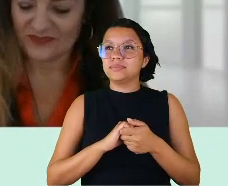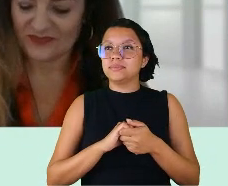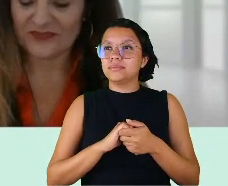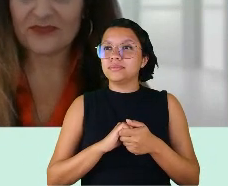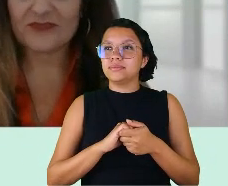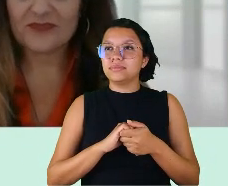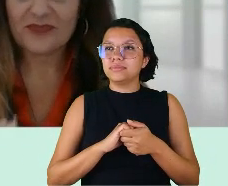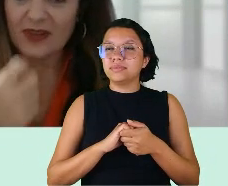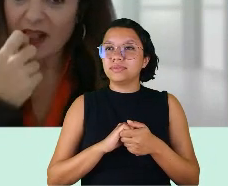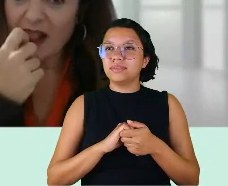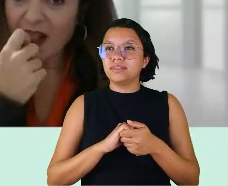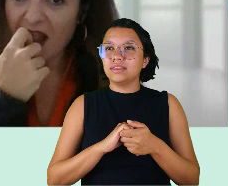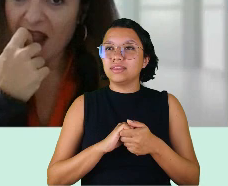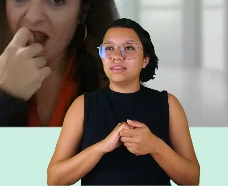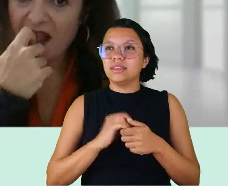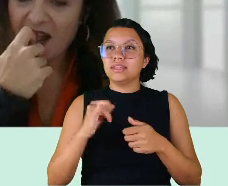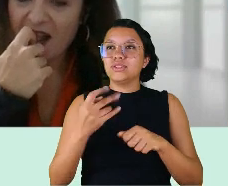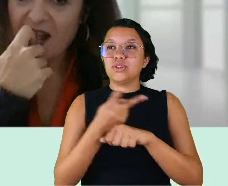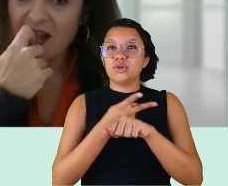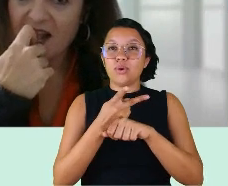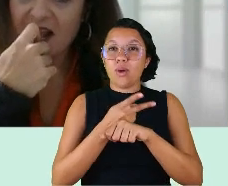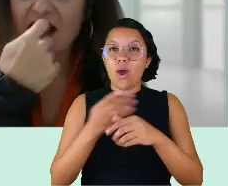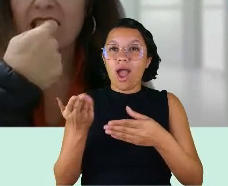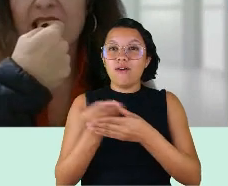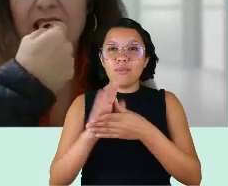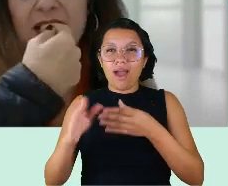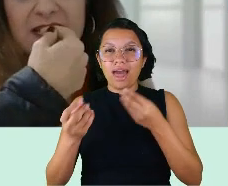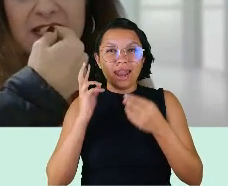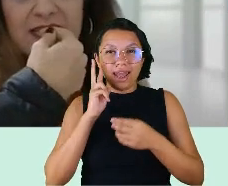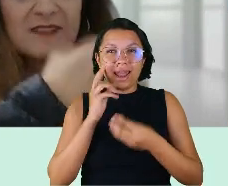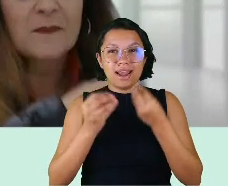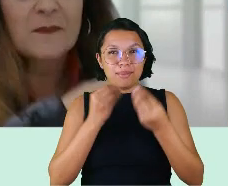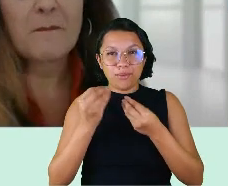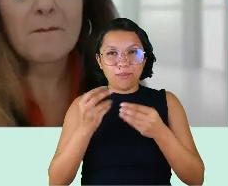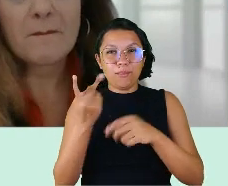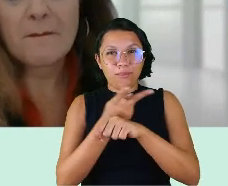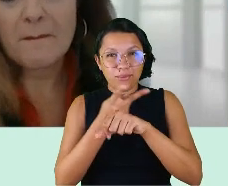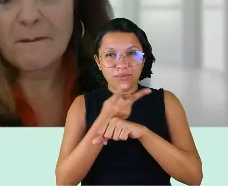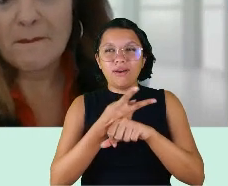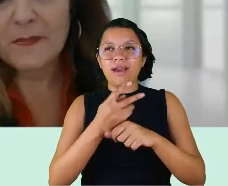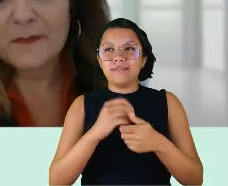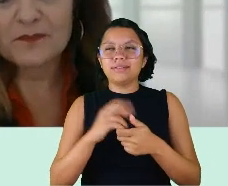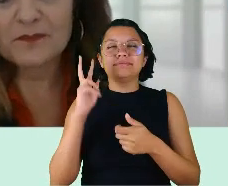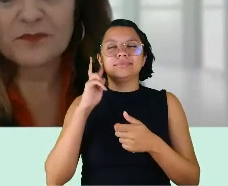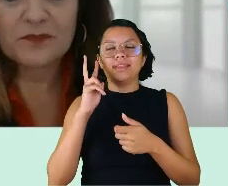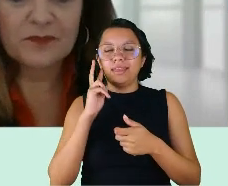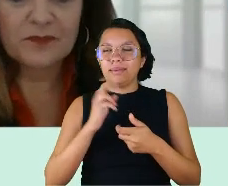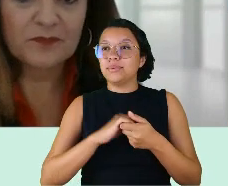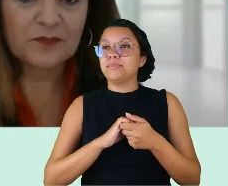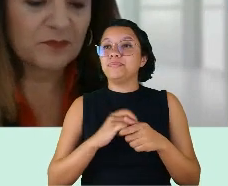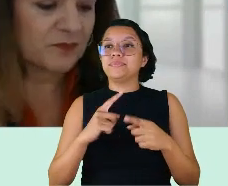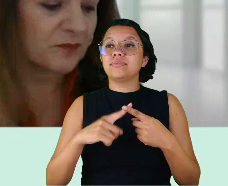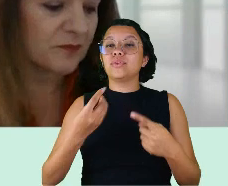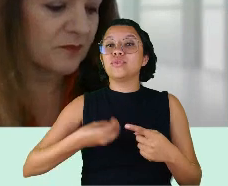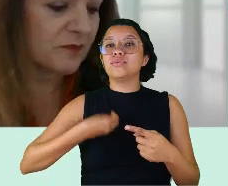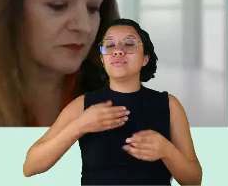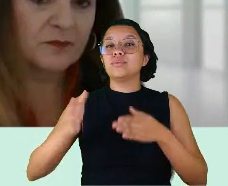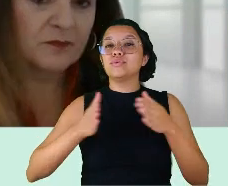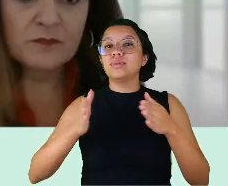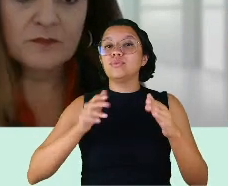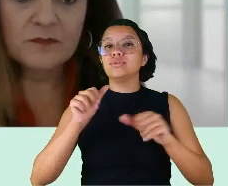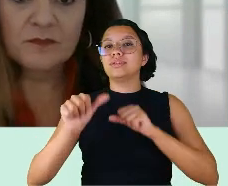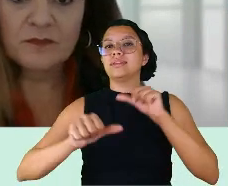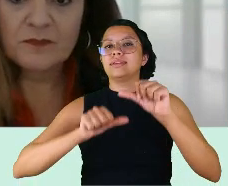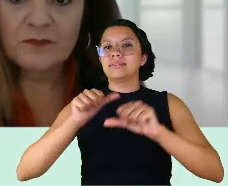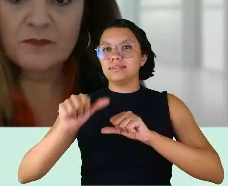lembra das fichas que a gente procurava o processo? Lembro muito bem disso aí. Mas nós vivemos um período